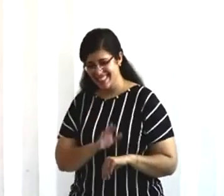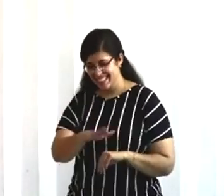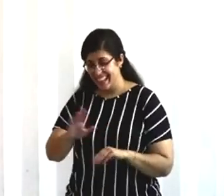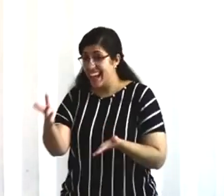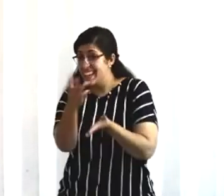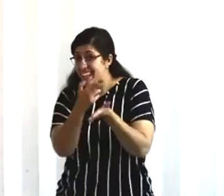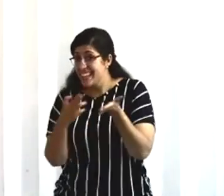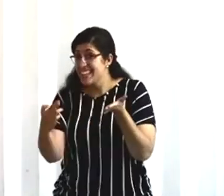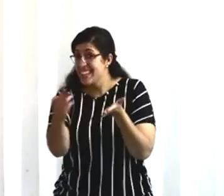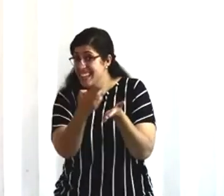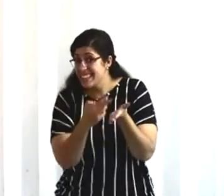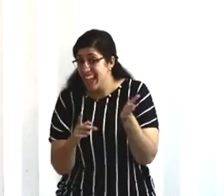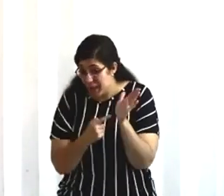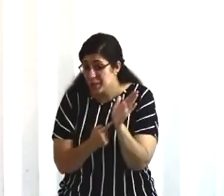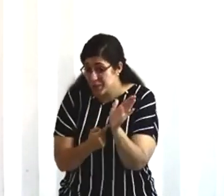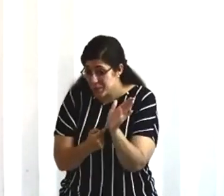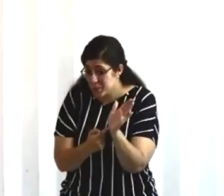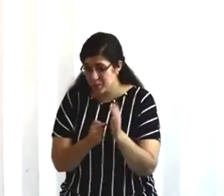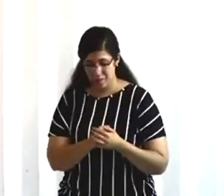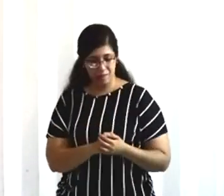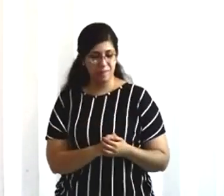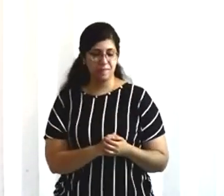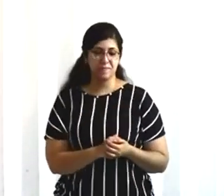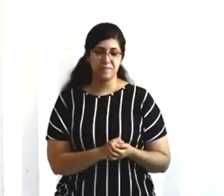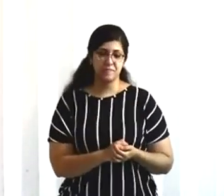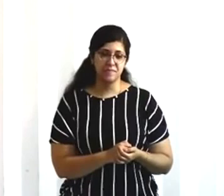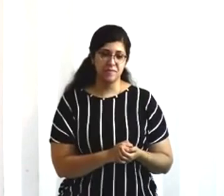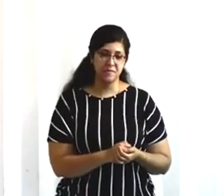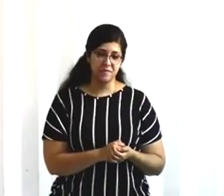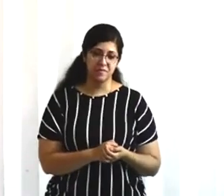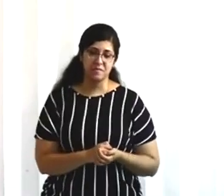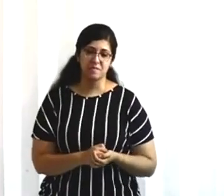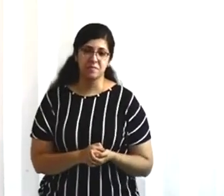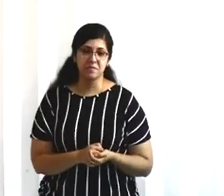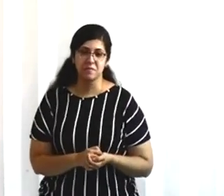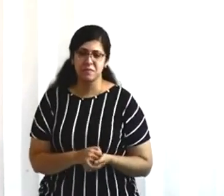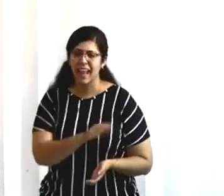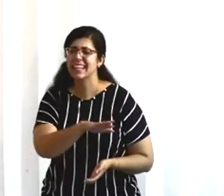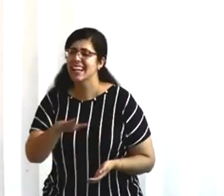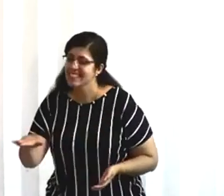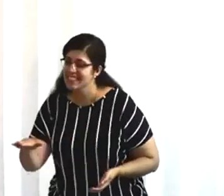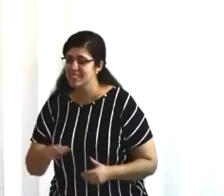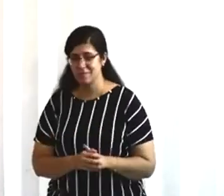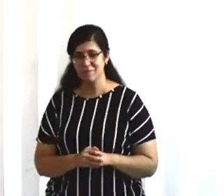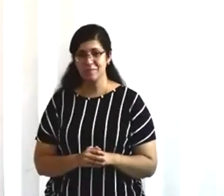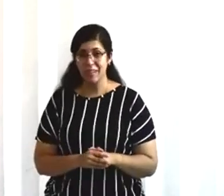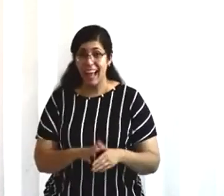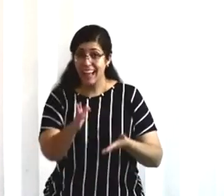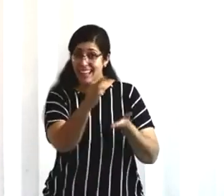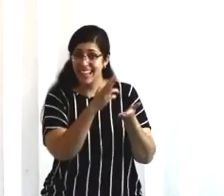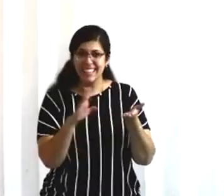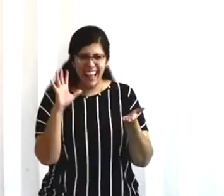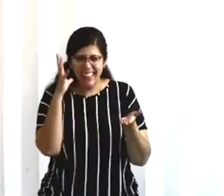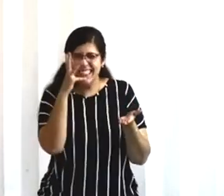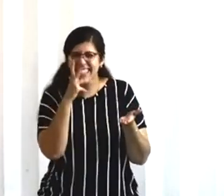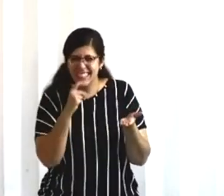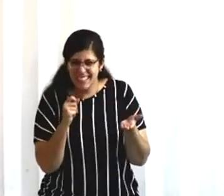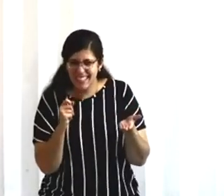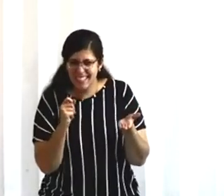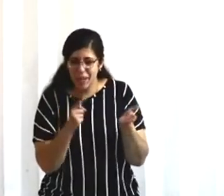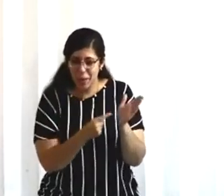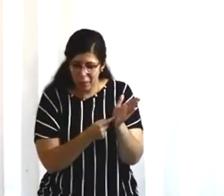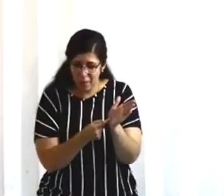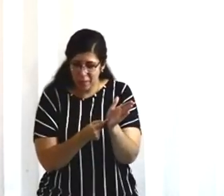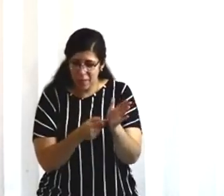aplicando essa mensagem para elas e também para nós. Crianças, o desenho é justamente para mostrar que